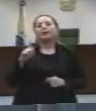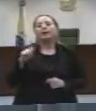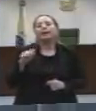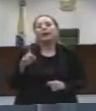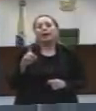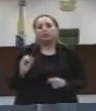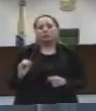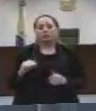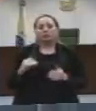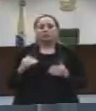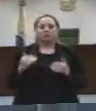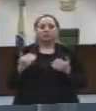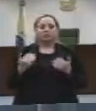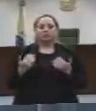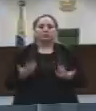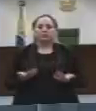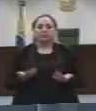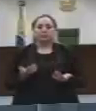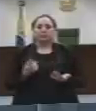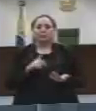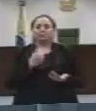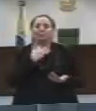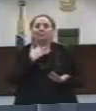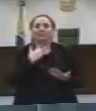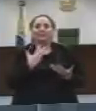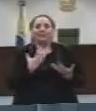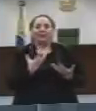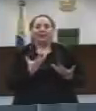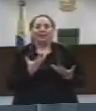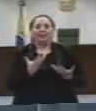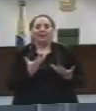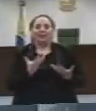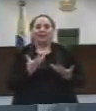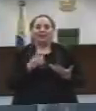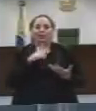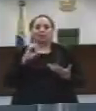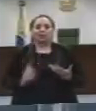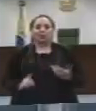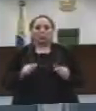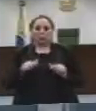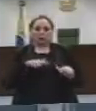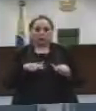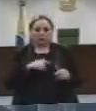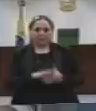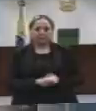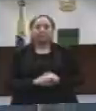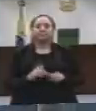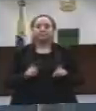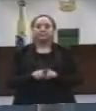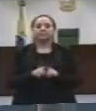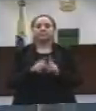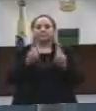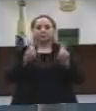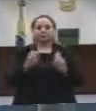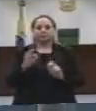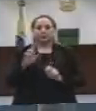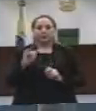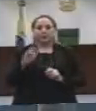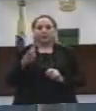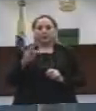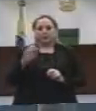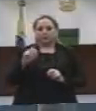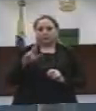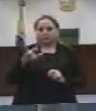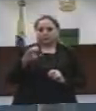poder atingi-los como tem atingido de maneira objetiva e principalmente a questão tributária onde entidades sociais são tratadas de